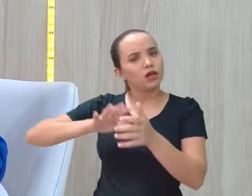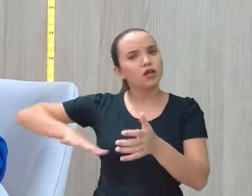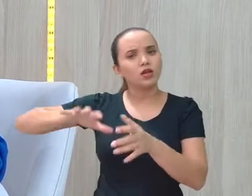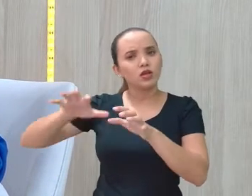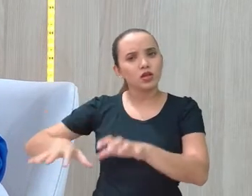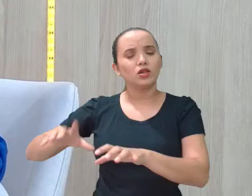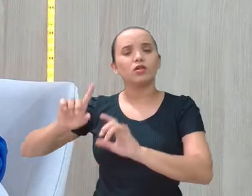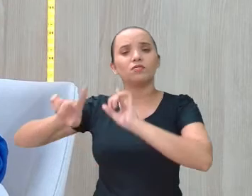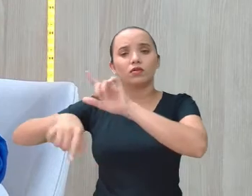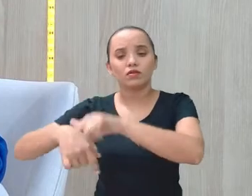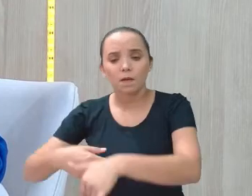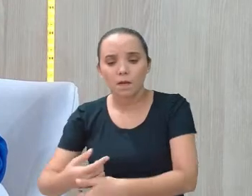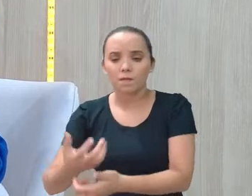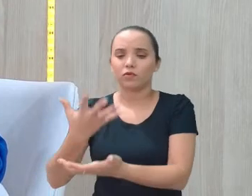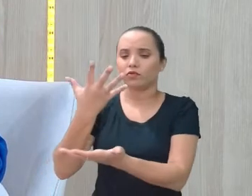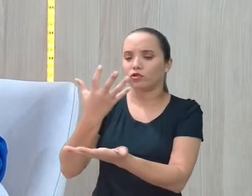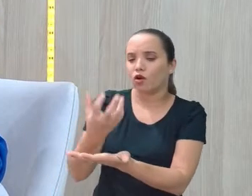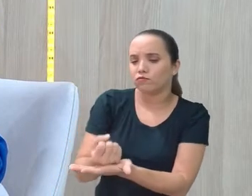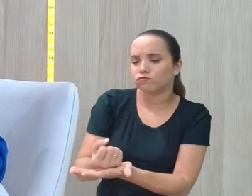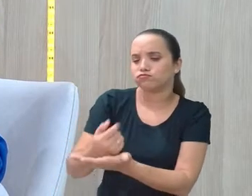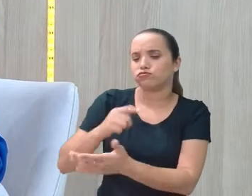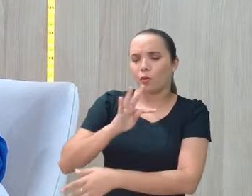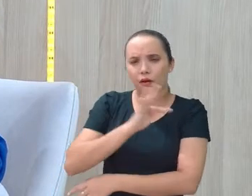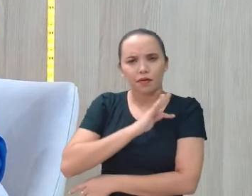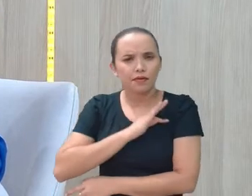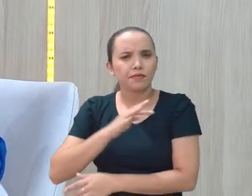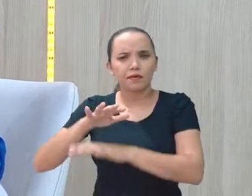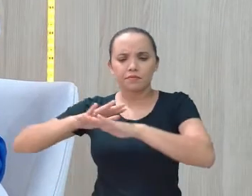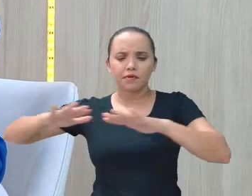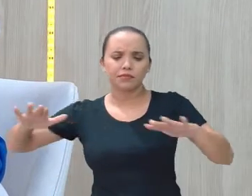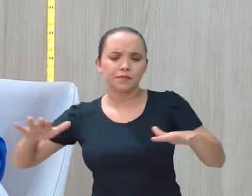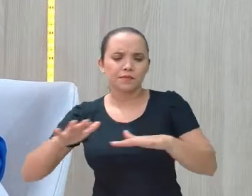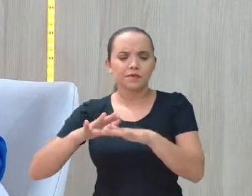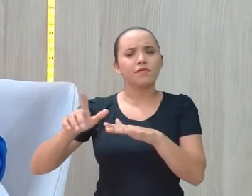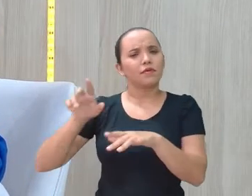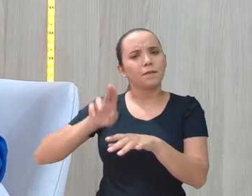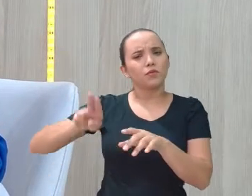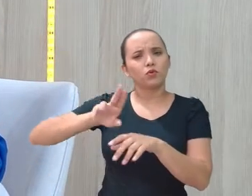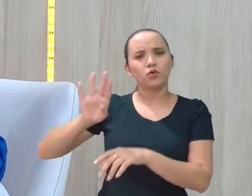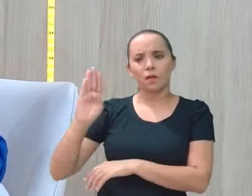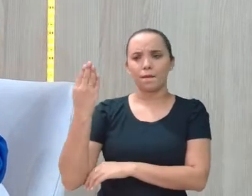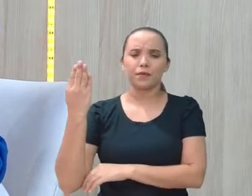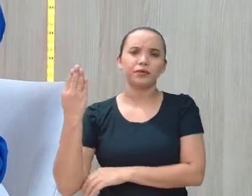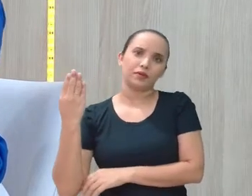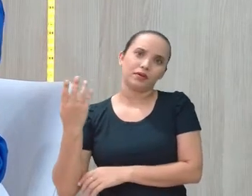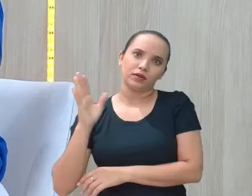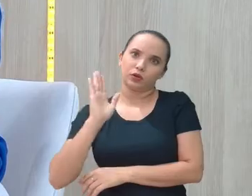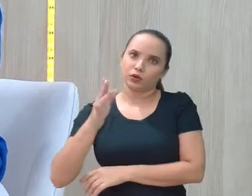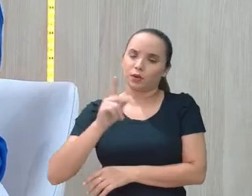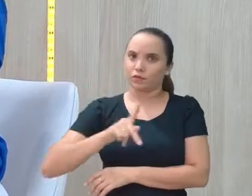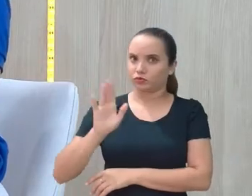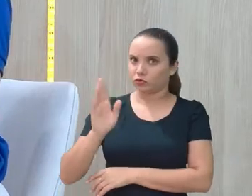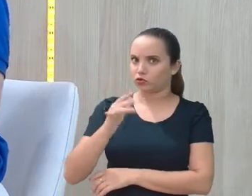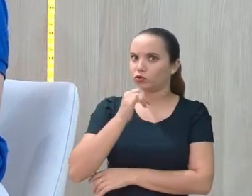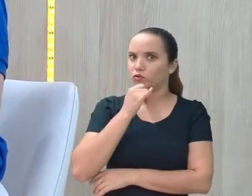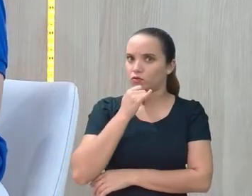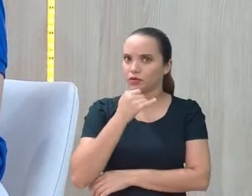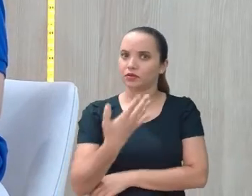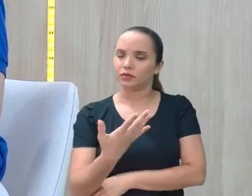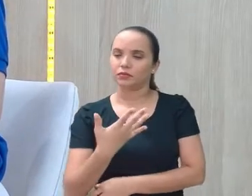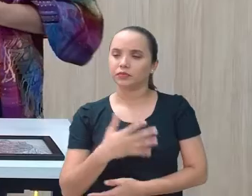nylon e passe para o tecido, para o papel, para a superfície ou para a madeira, como é o caso do exemplo que a Dini mostrou.